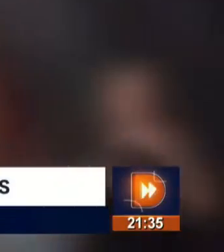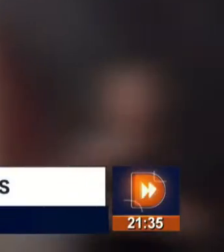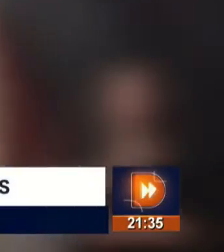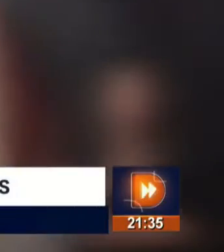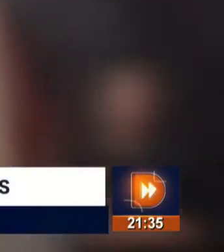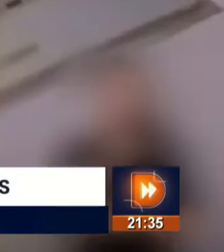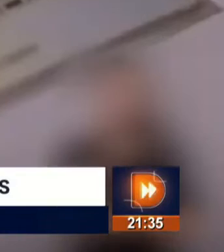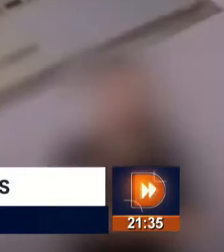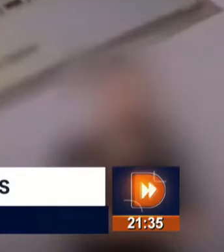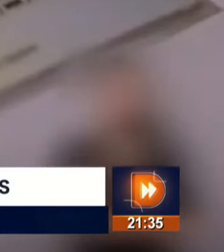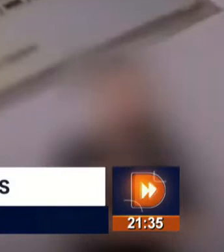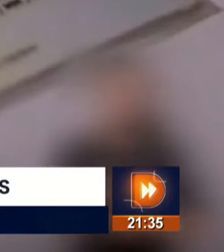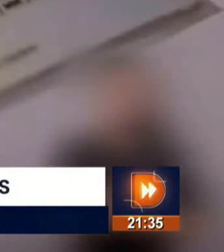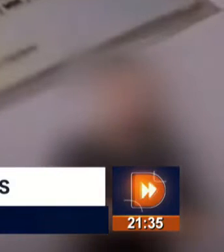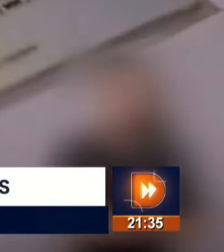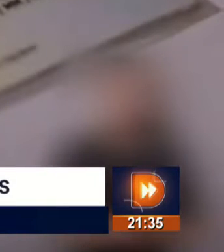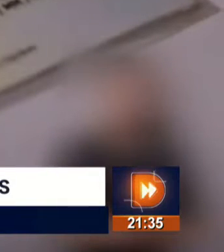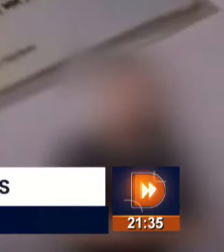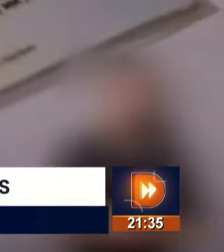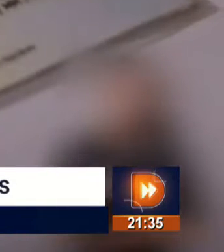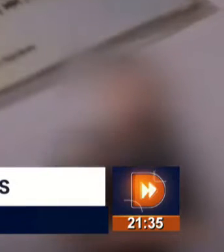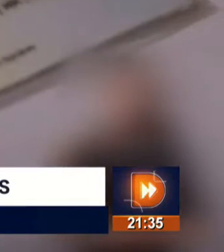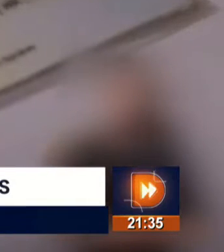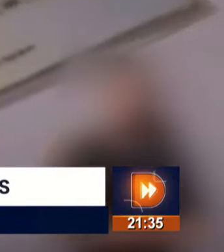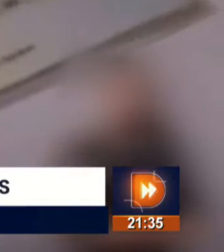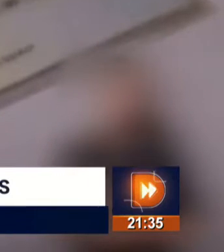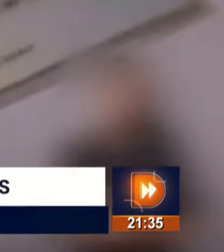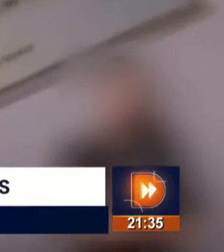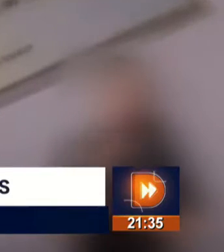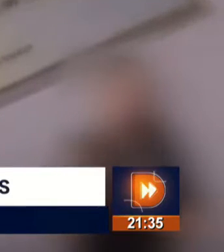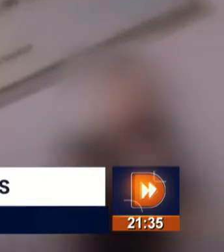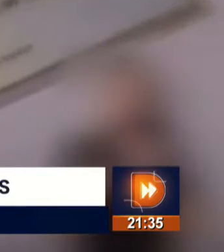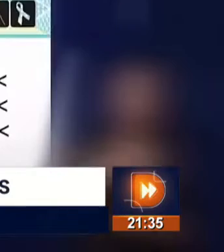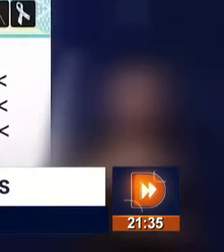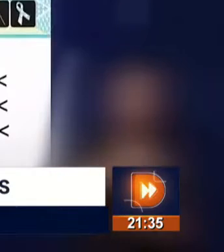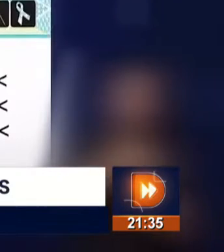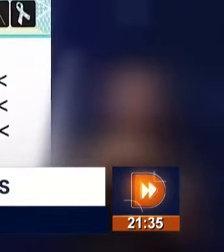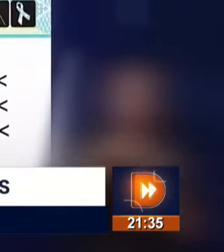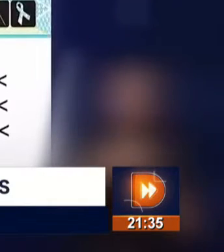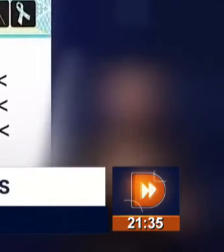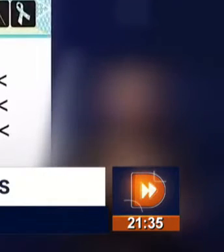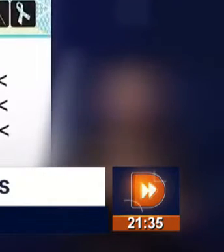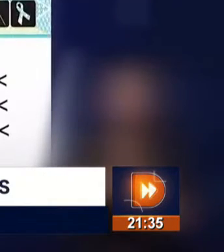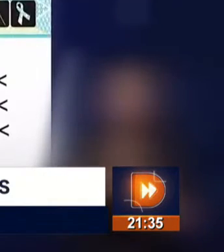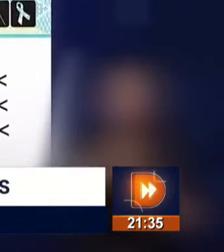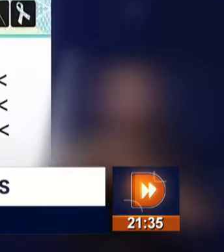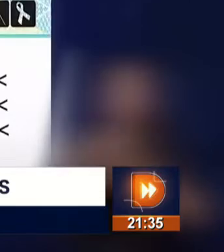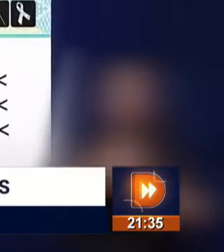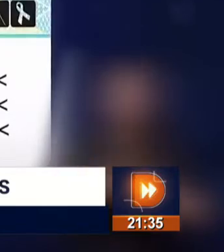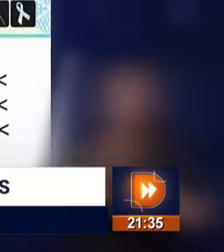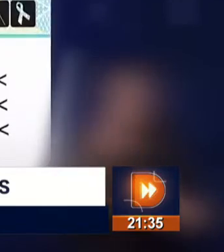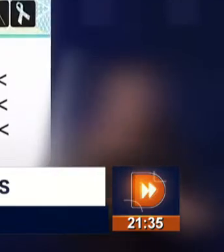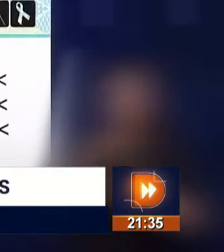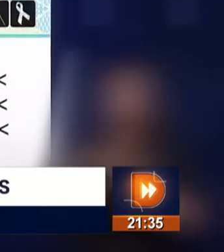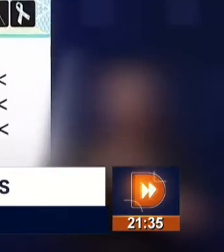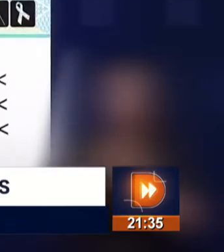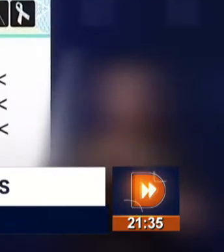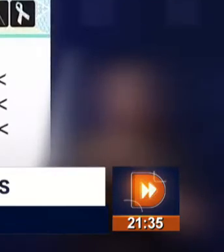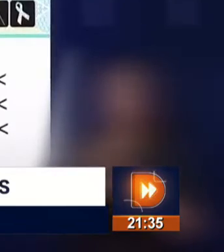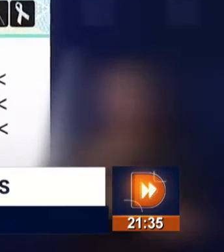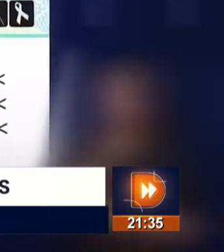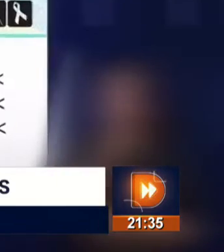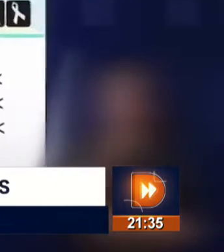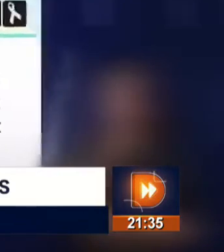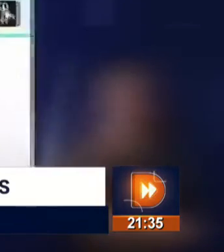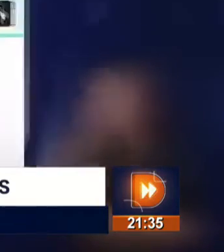documento o que garante mais segurança aos brasileiros isso porque fica mais fácil saber se o documento foi Furtado